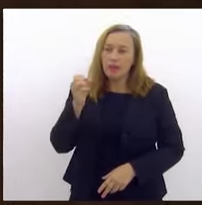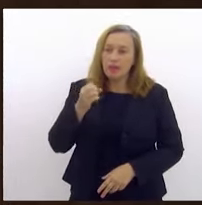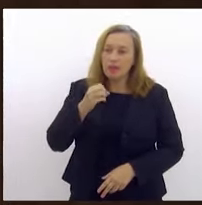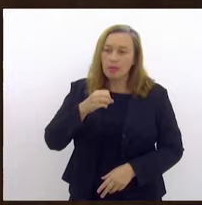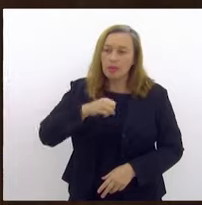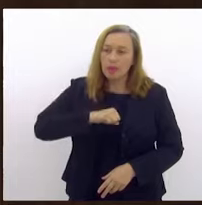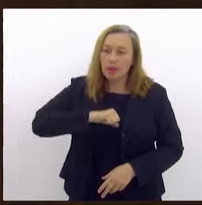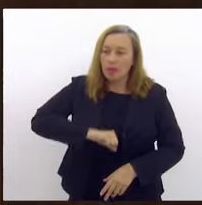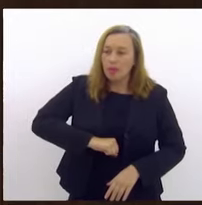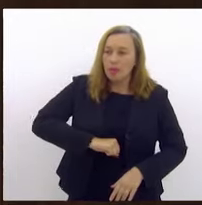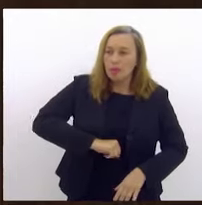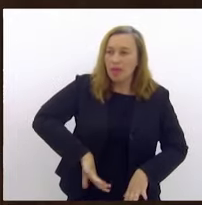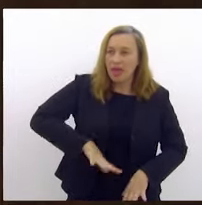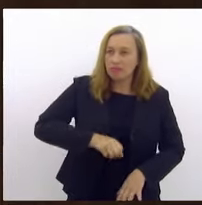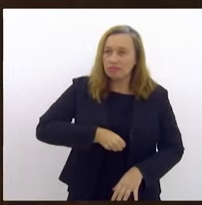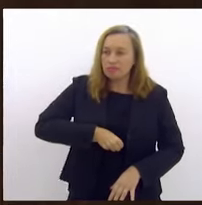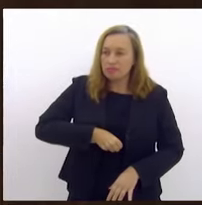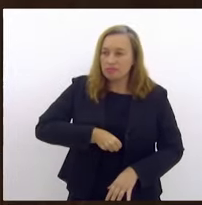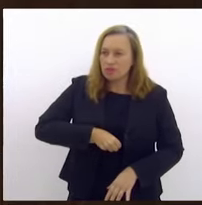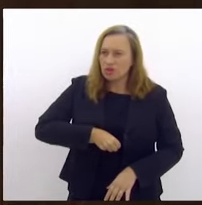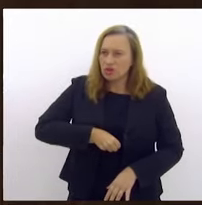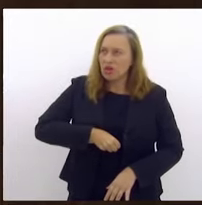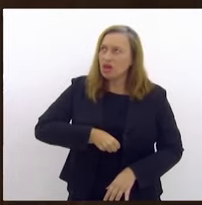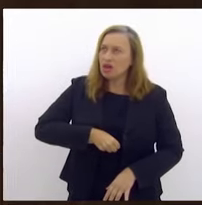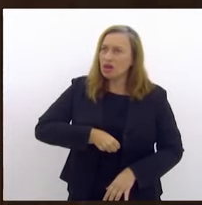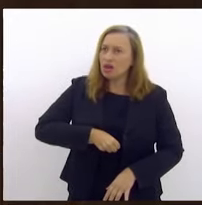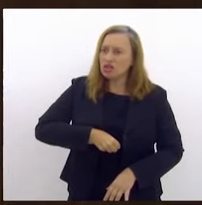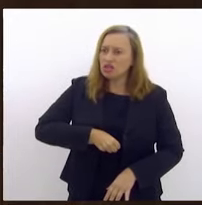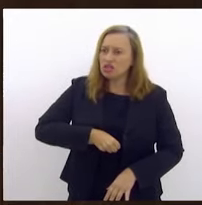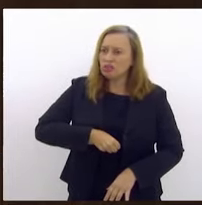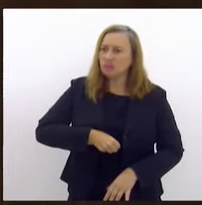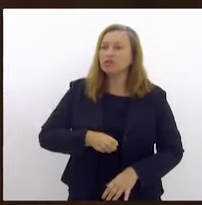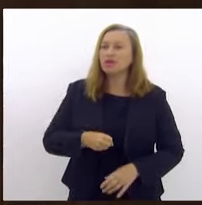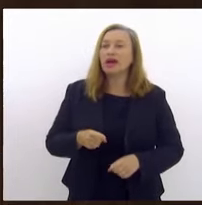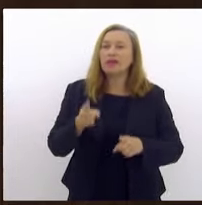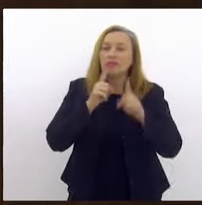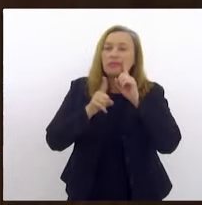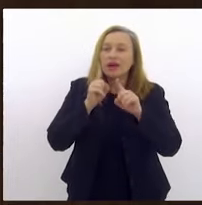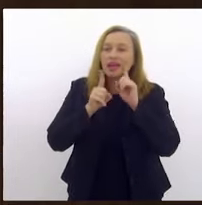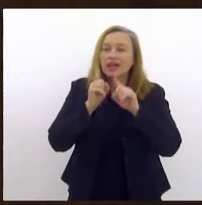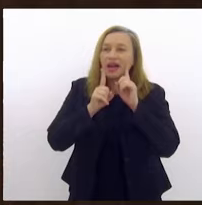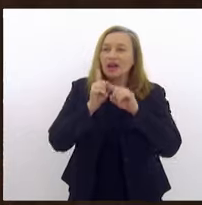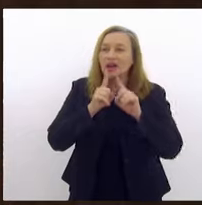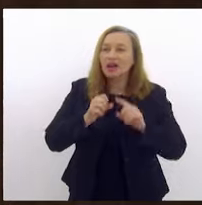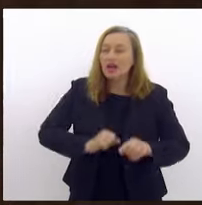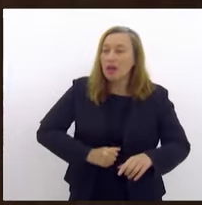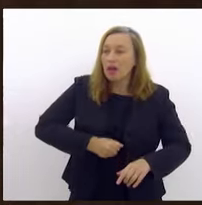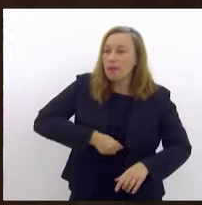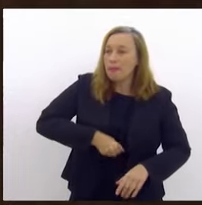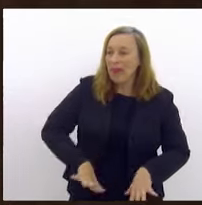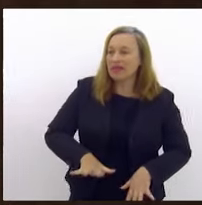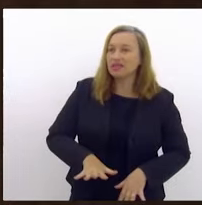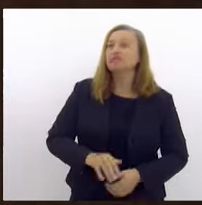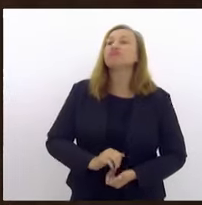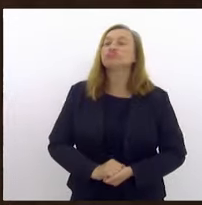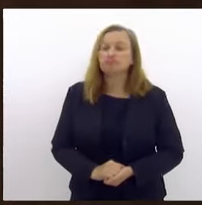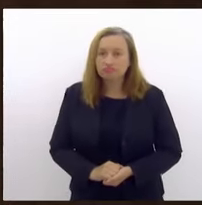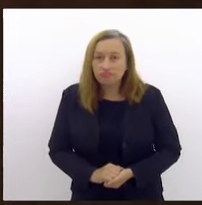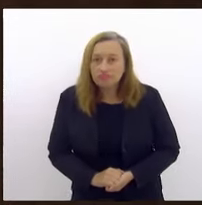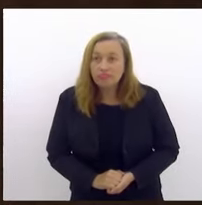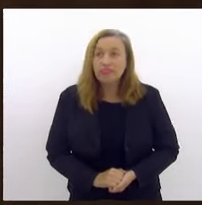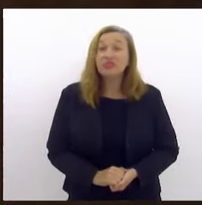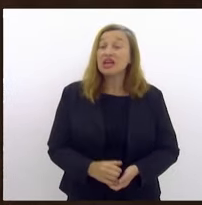Odebrecht. Chamou a cidade de Maricá e outras cidades da região do Lago cidade de merda, pô. Cidade de merda. Cidade